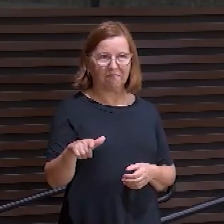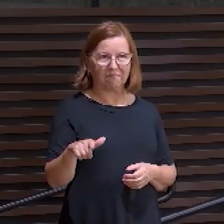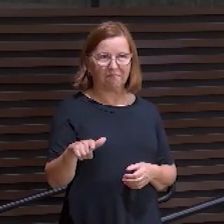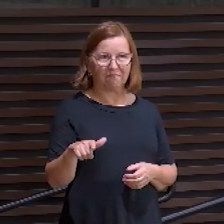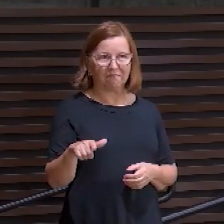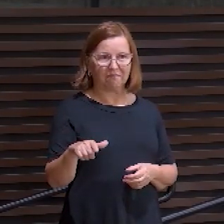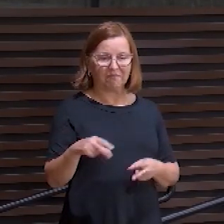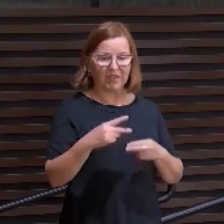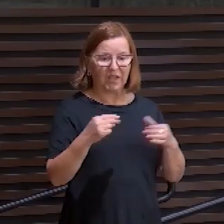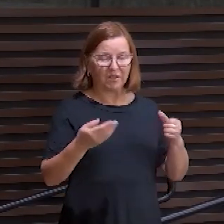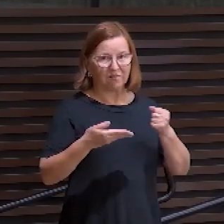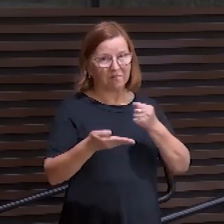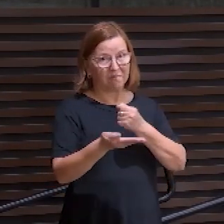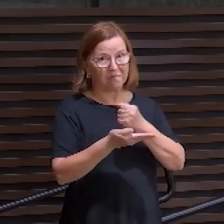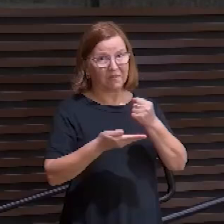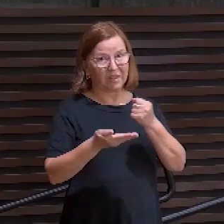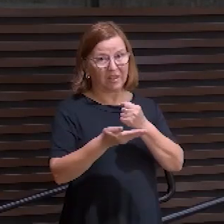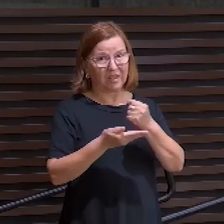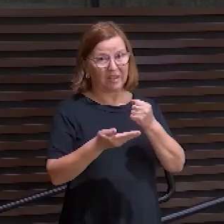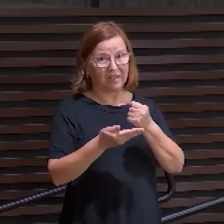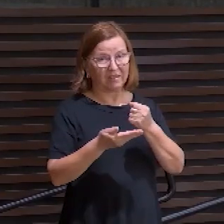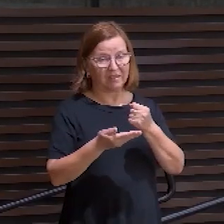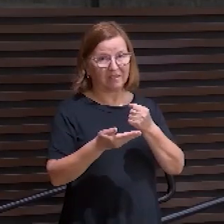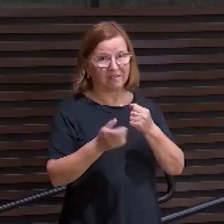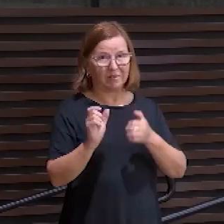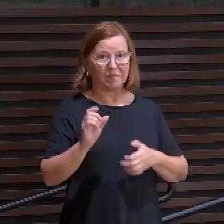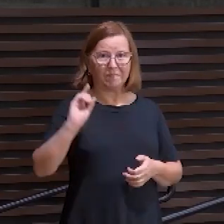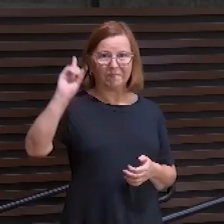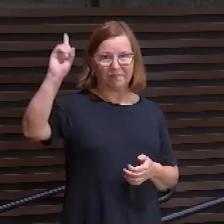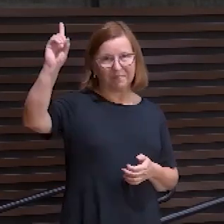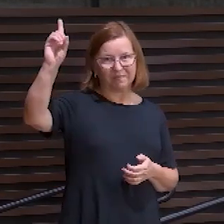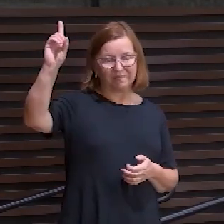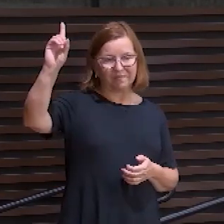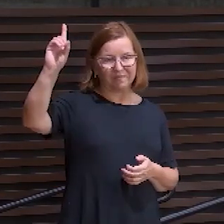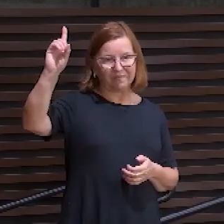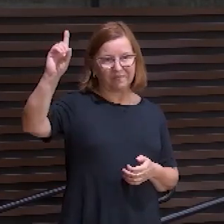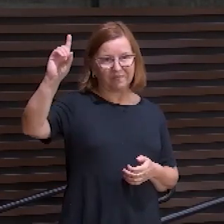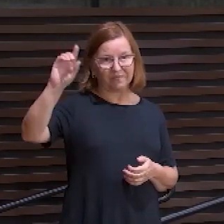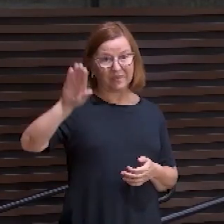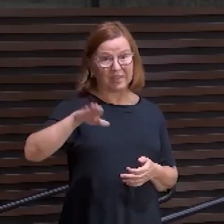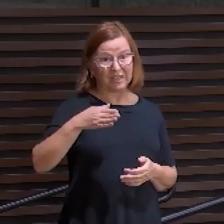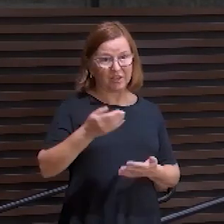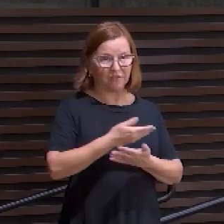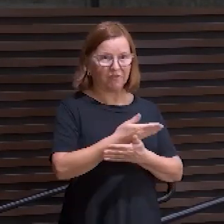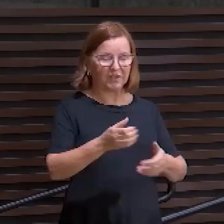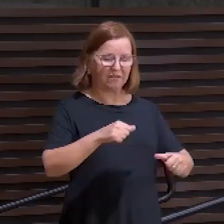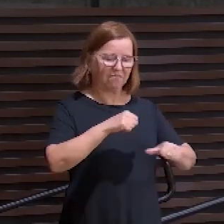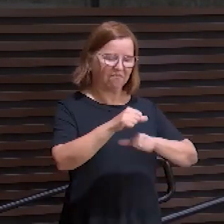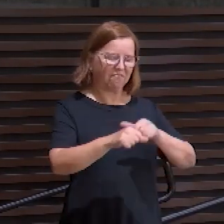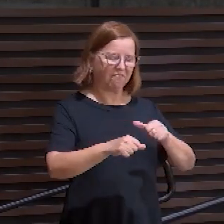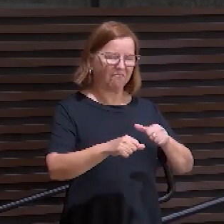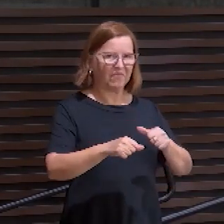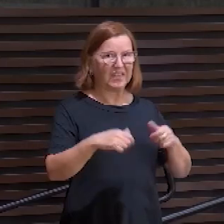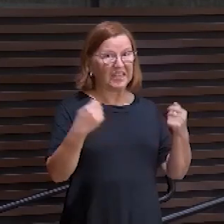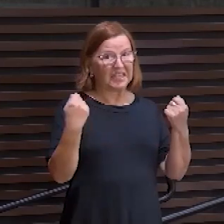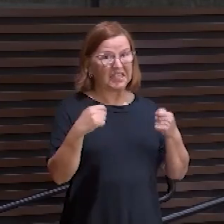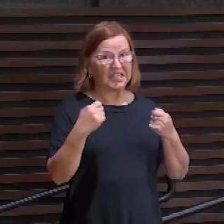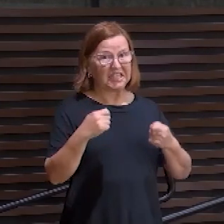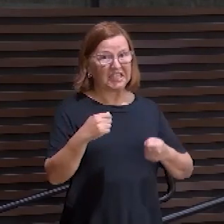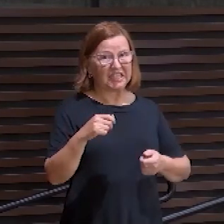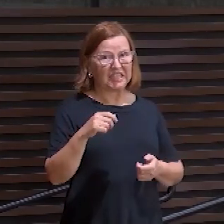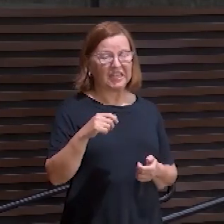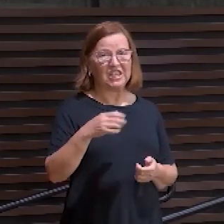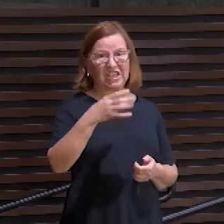princípios elementares dos oráculos de Deus. Assim vos tornastes como necessitados de